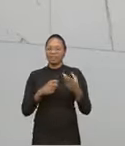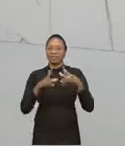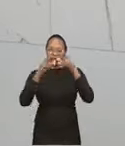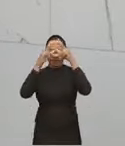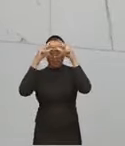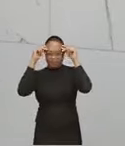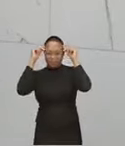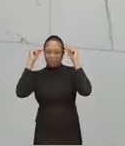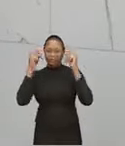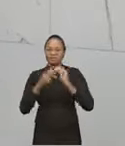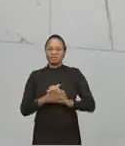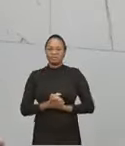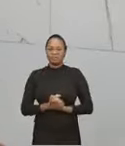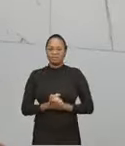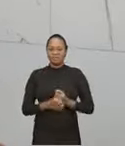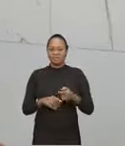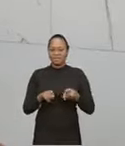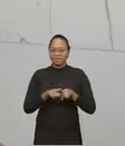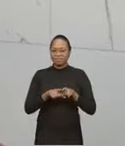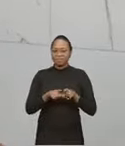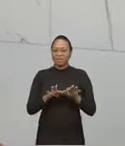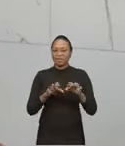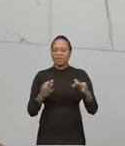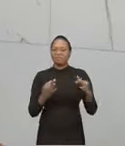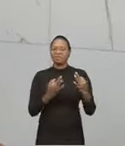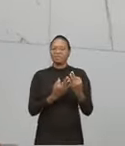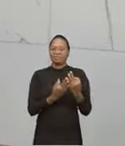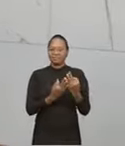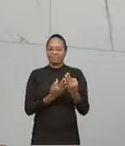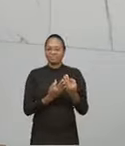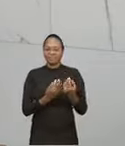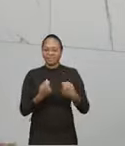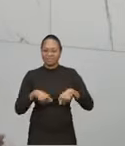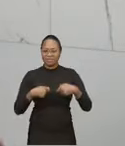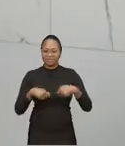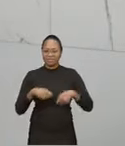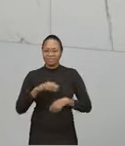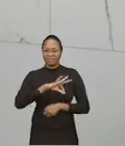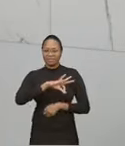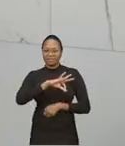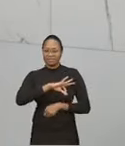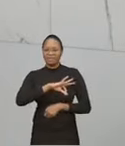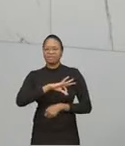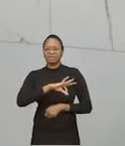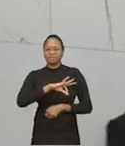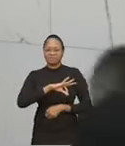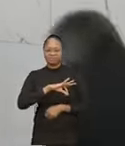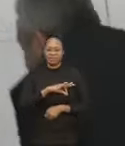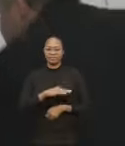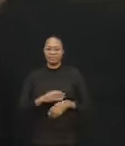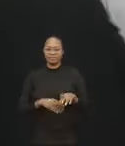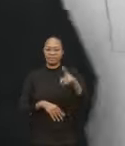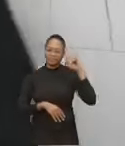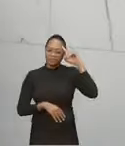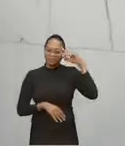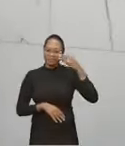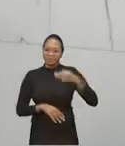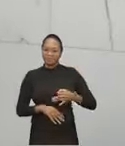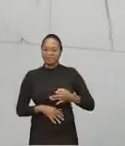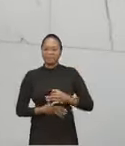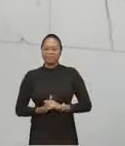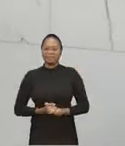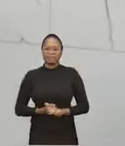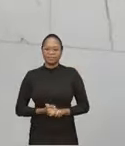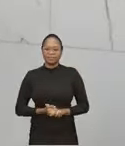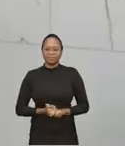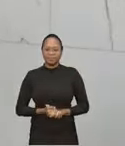que estão lá, também têm família e que precisam receber seus salários em dias. Quero